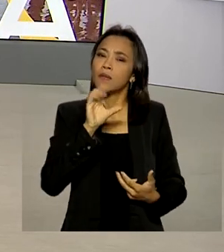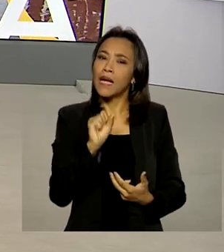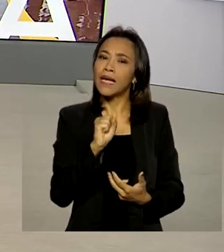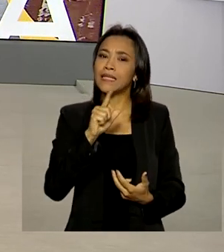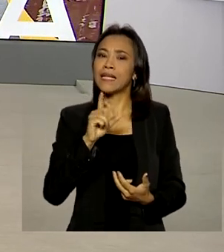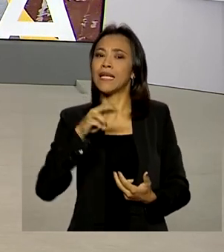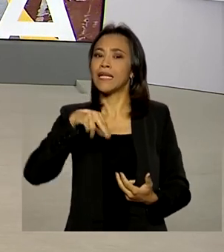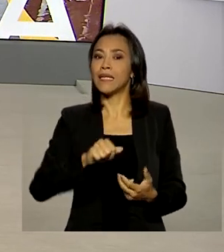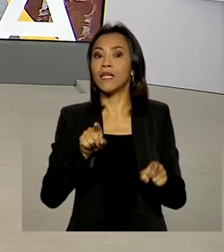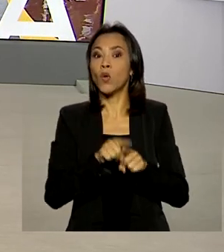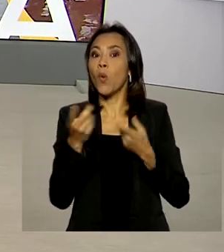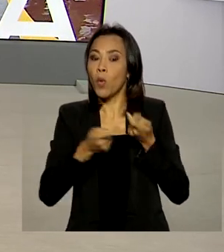controle biológico de pragas.